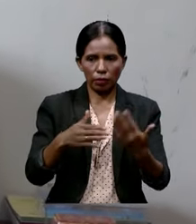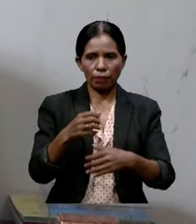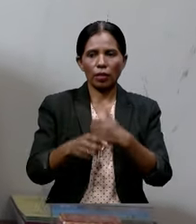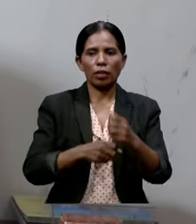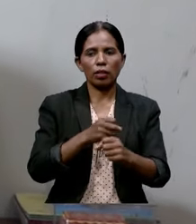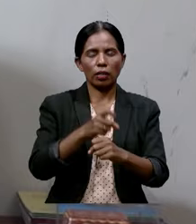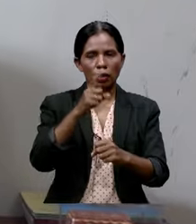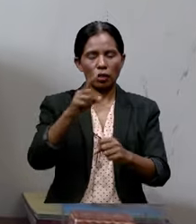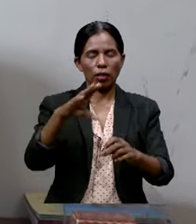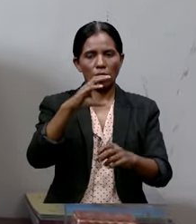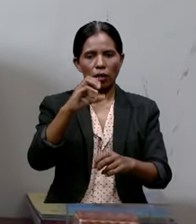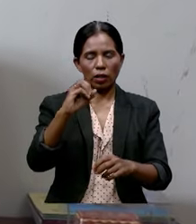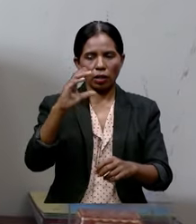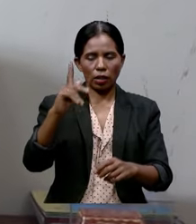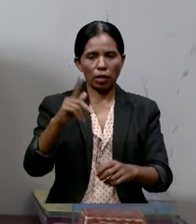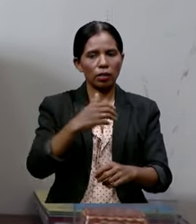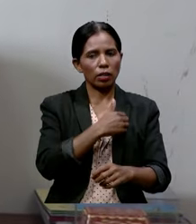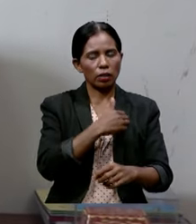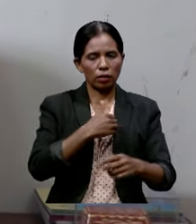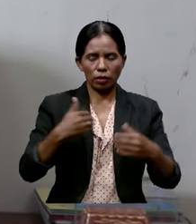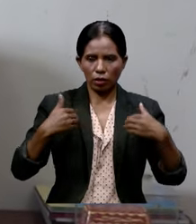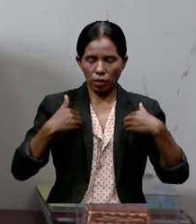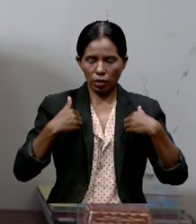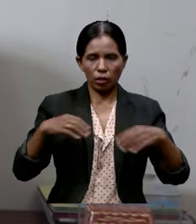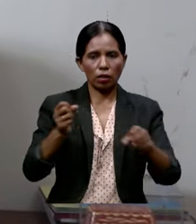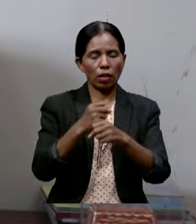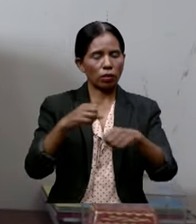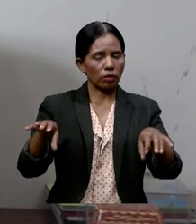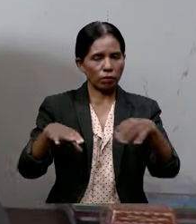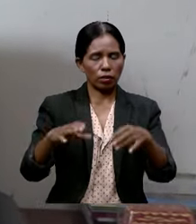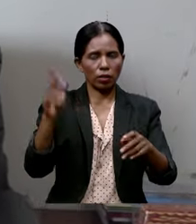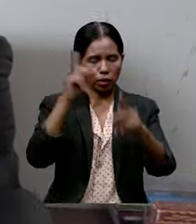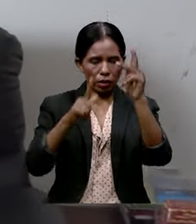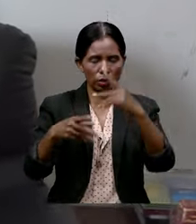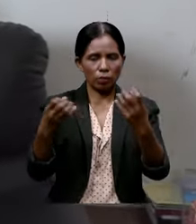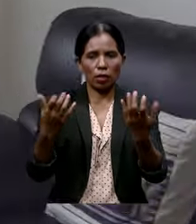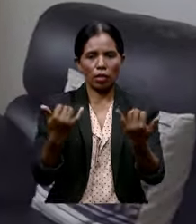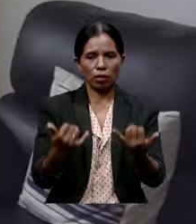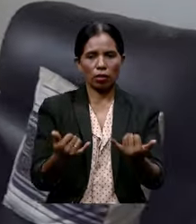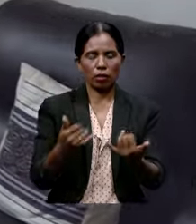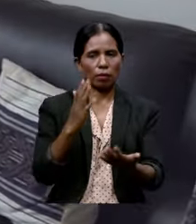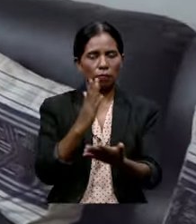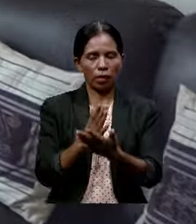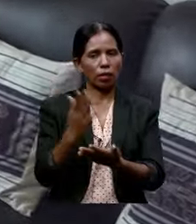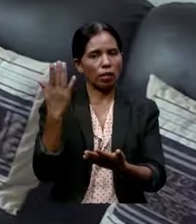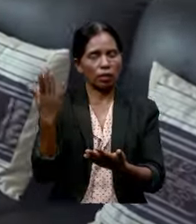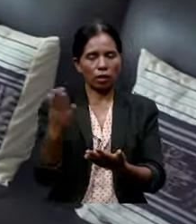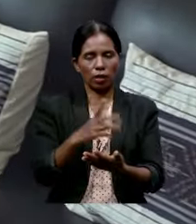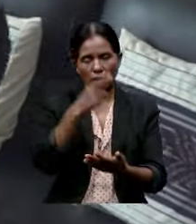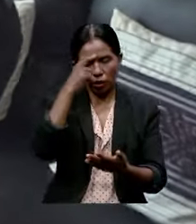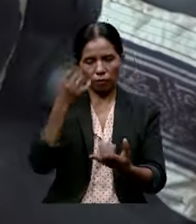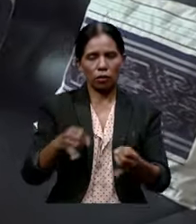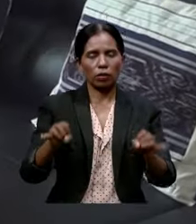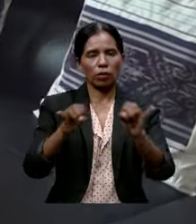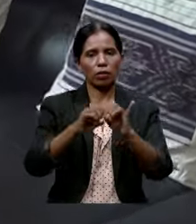sinona komisão anticorrupção sida ke komisari ho di halau serbisu nune ia kazu barak nebe oras ne se pendenti hela tama